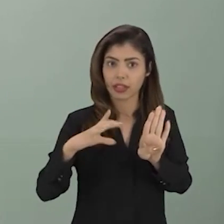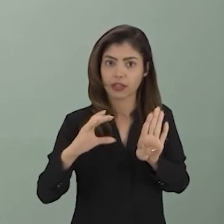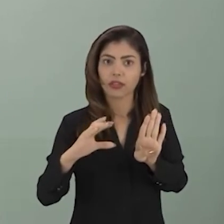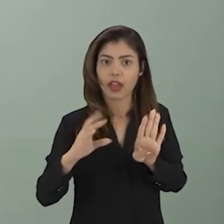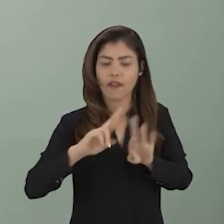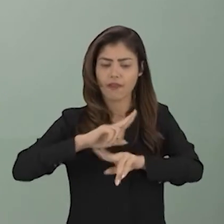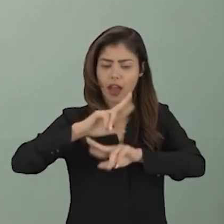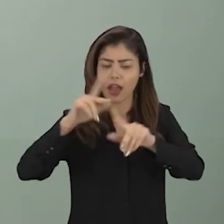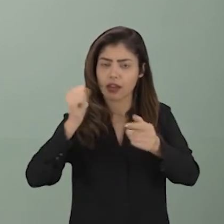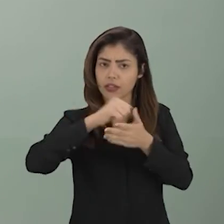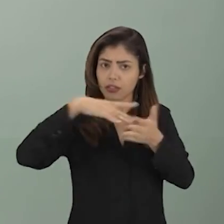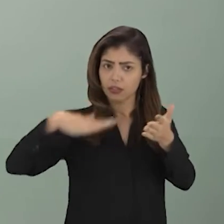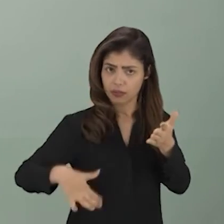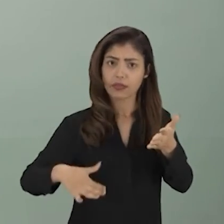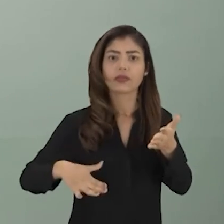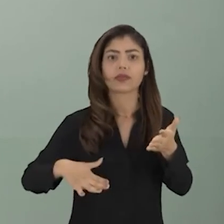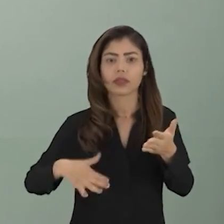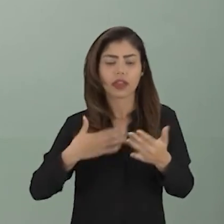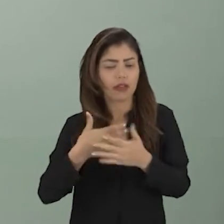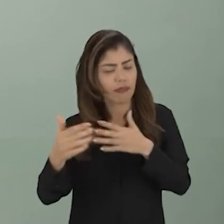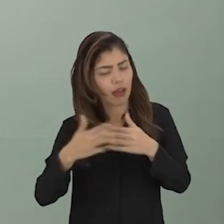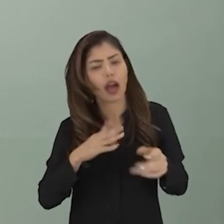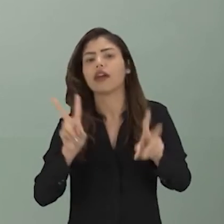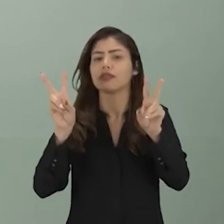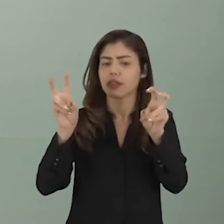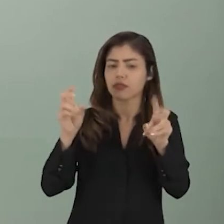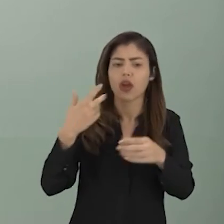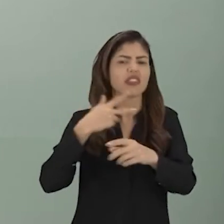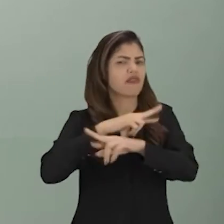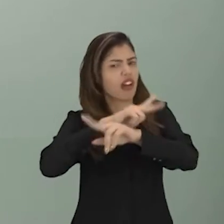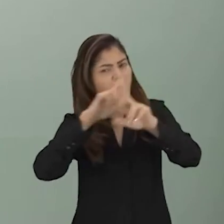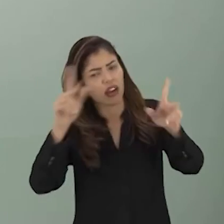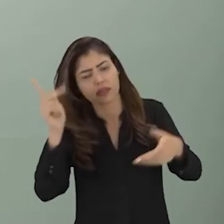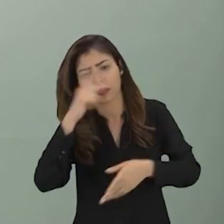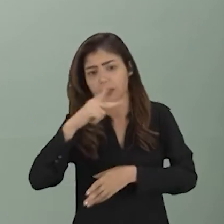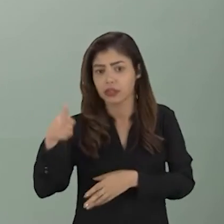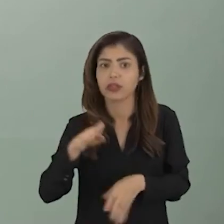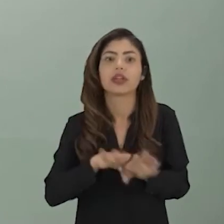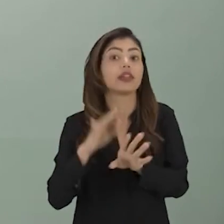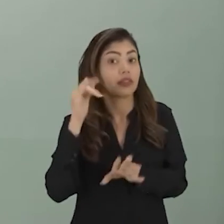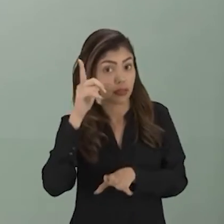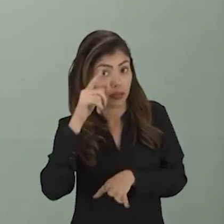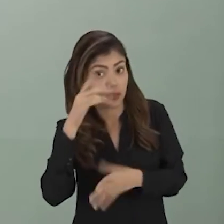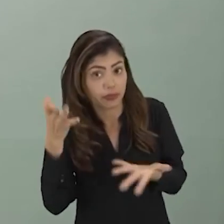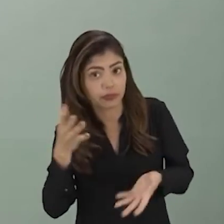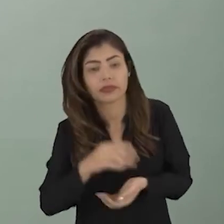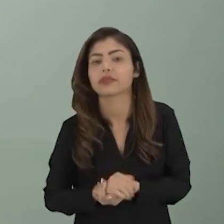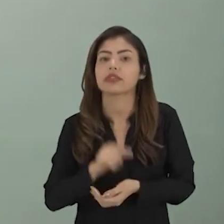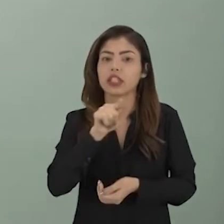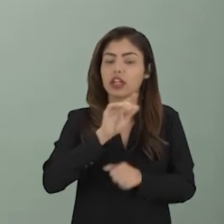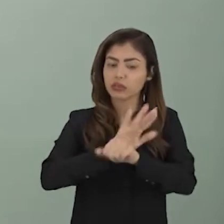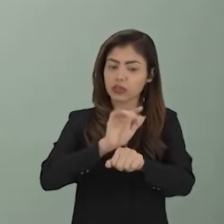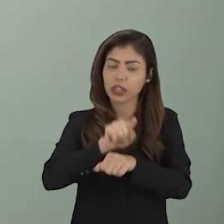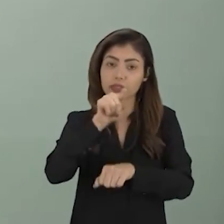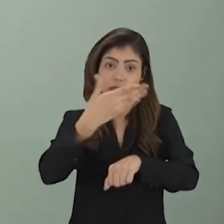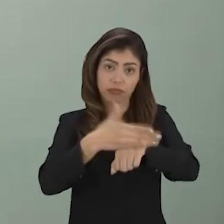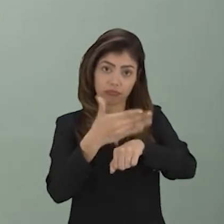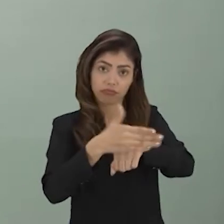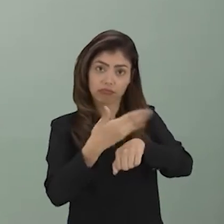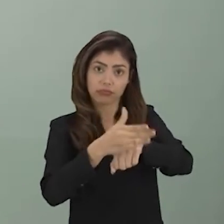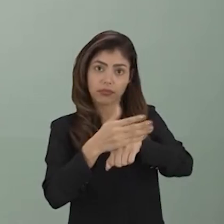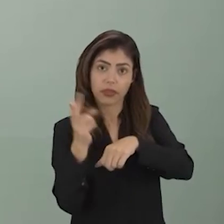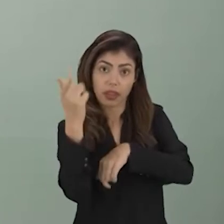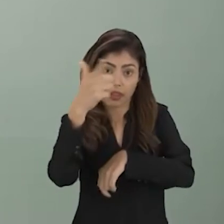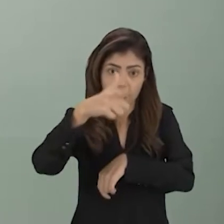Lá tem diversas atividades sobre vários conteúdos de vários professores, bem interessantes. E isso ajuda você a praticar,